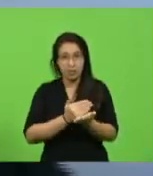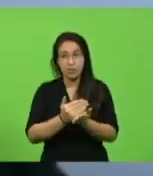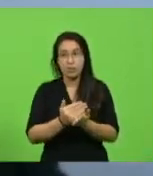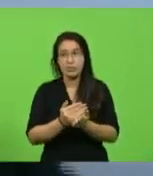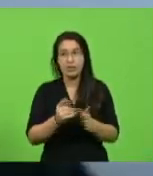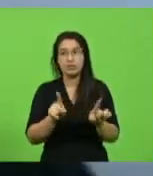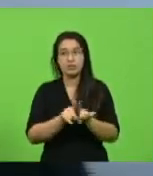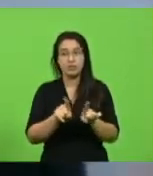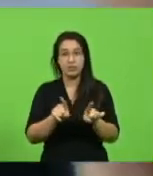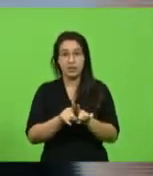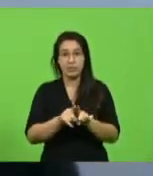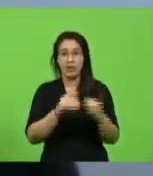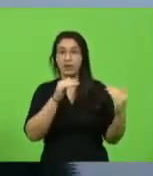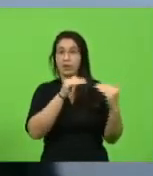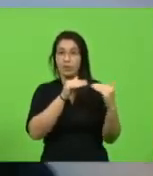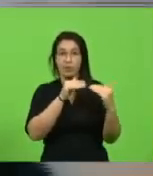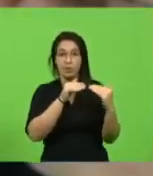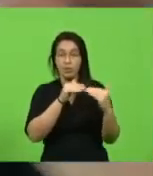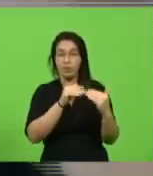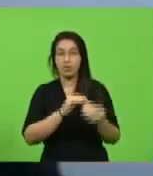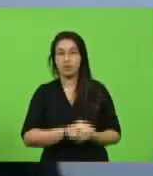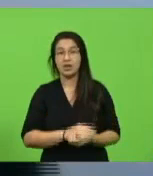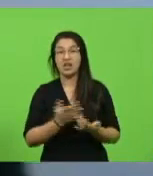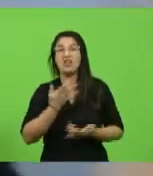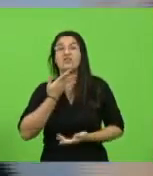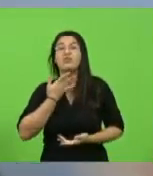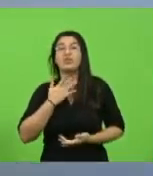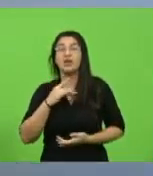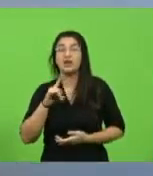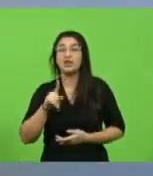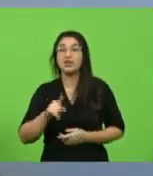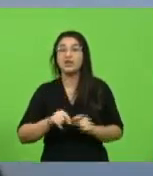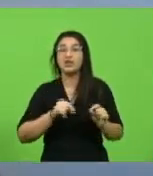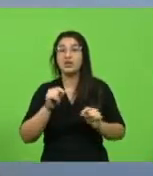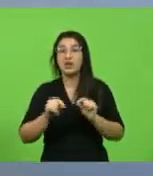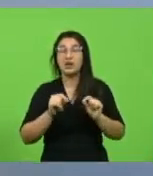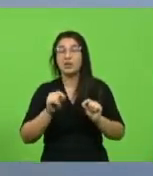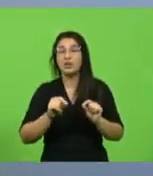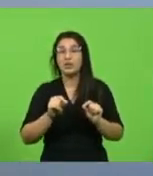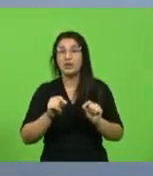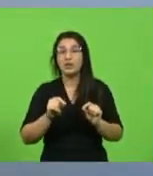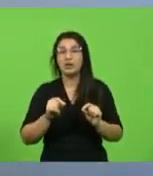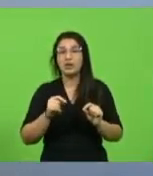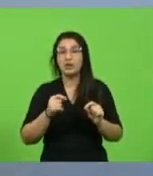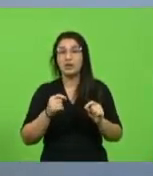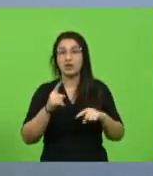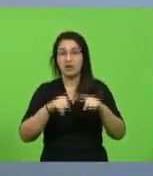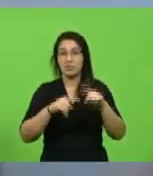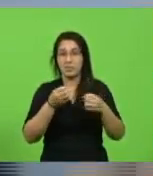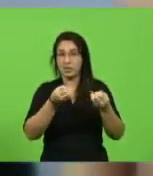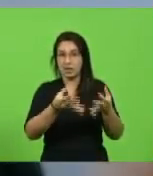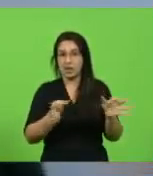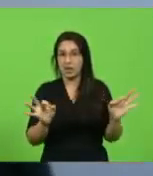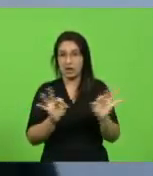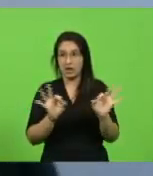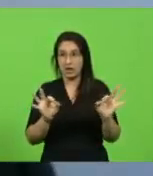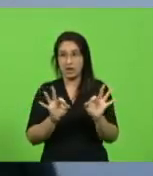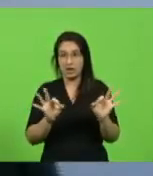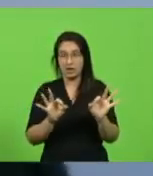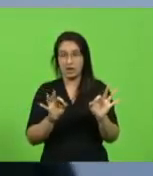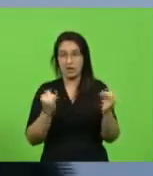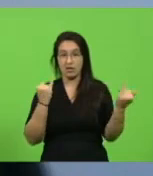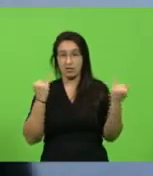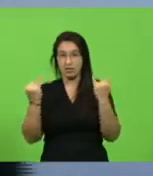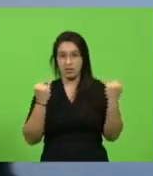acordo. A motivação foi a ciência de que os respiradores não seriam entregues. O que lhe foi informado